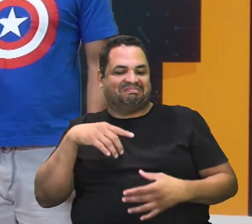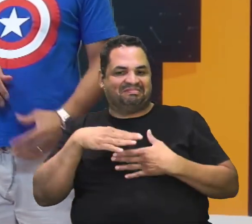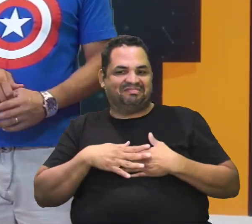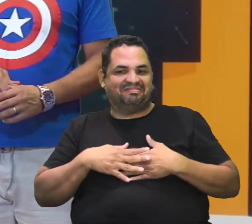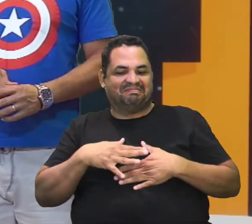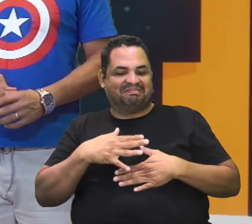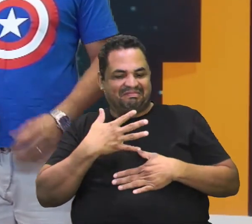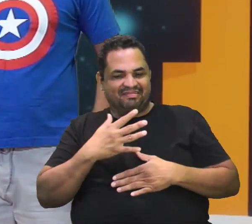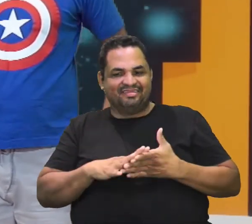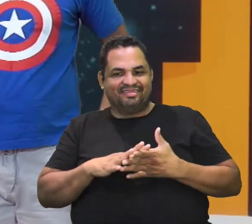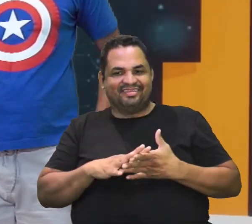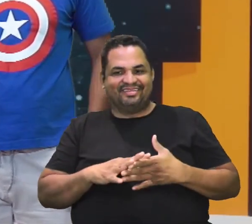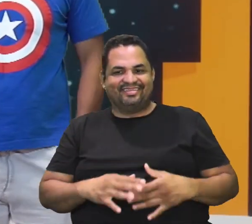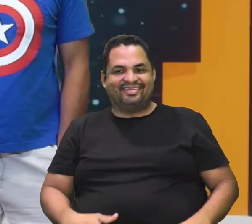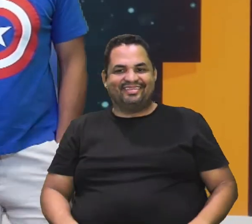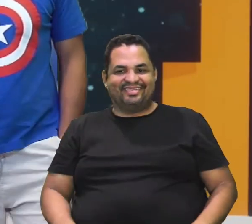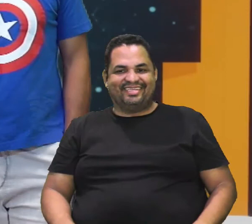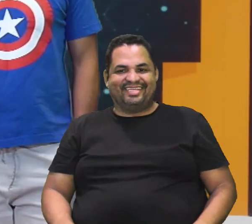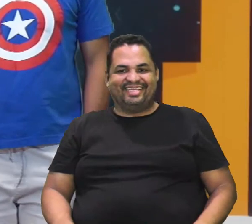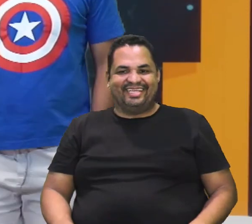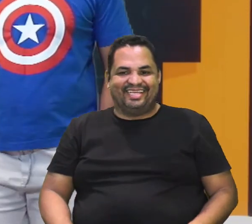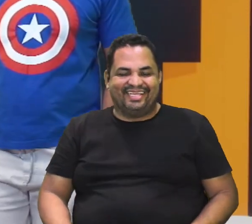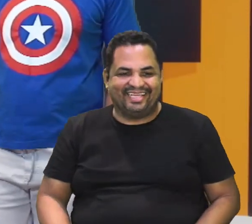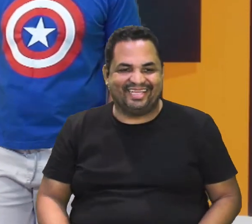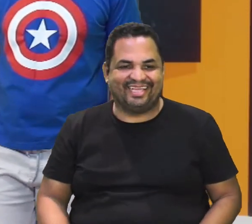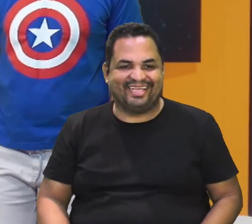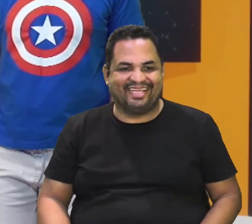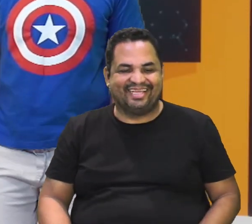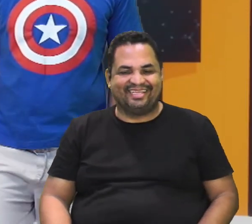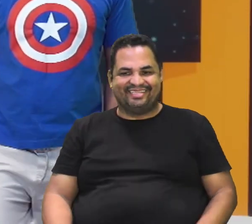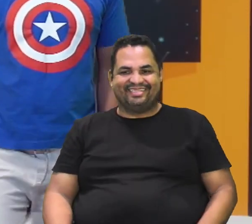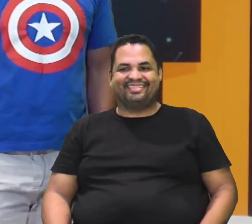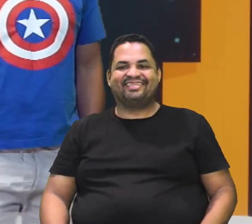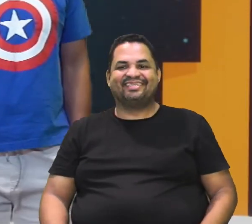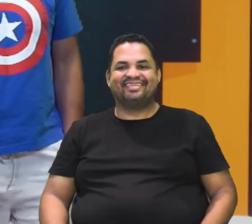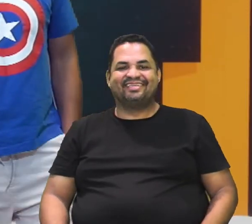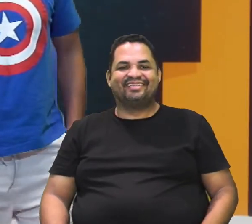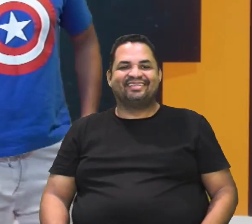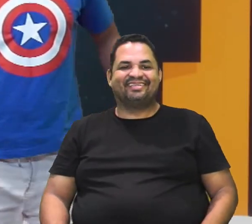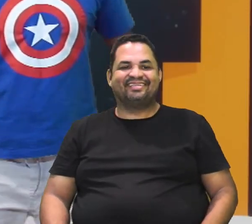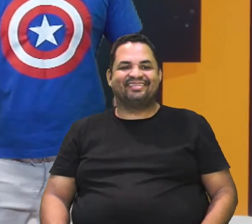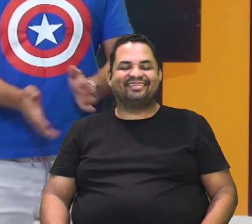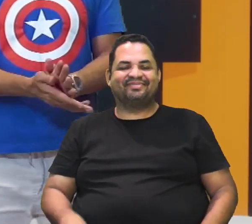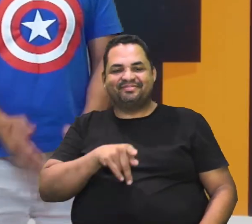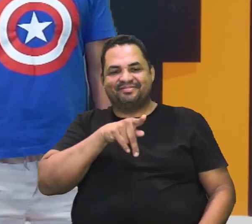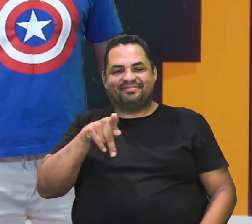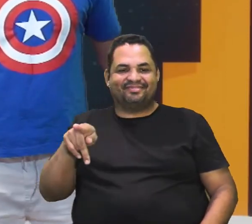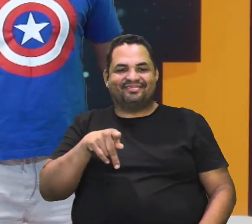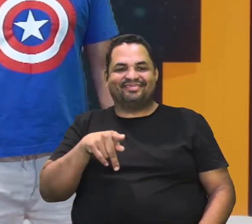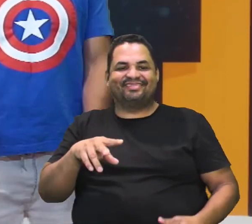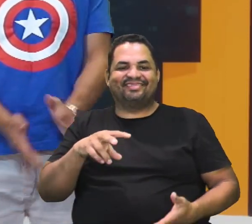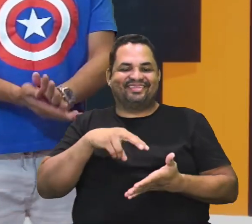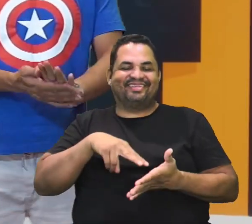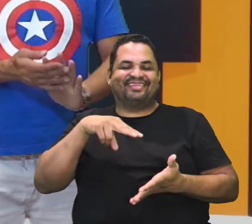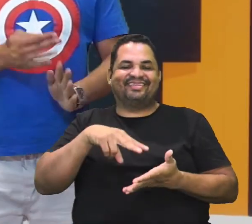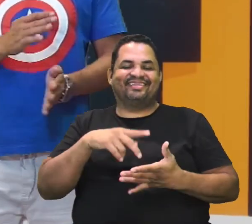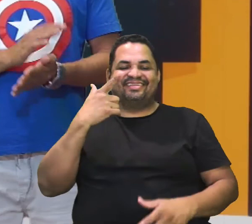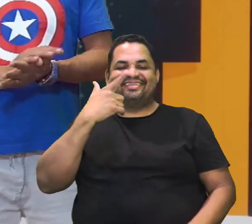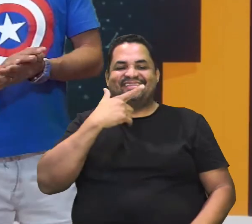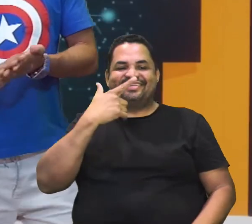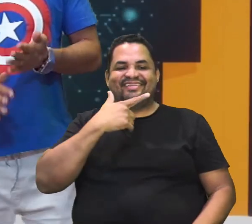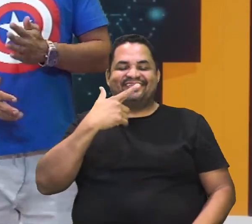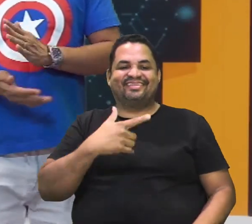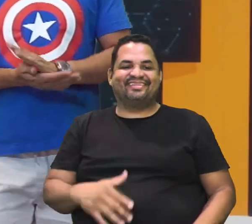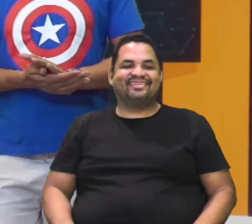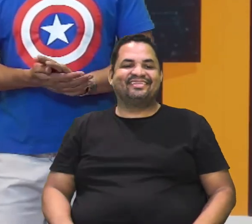Eu falei, finge demência, como que seria isso? Essa aí também é antiga, né? Finge demência. O pessoal sempre se diverte aqui na aula de